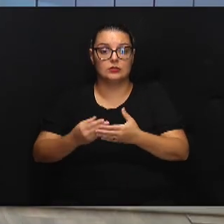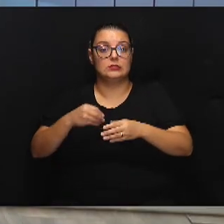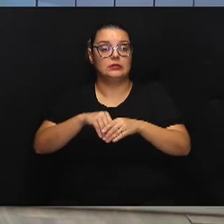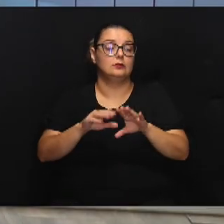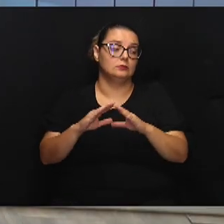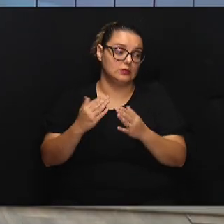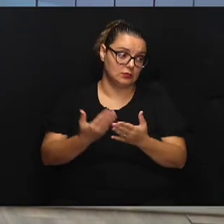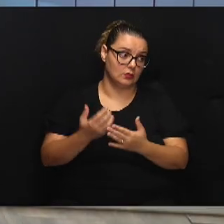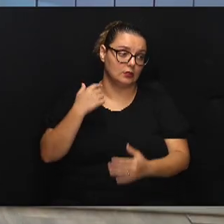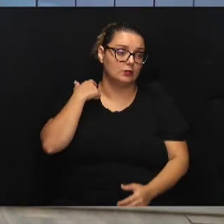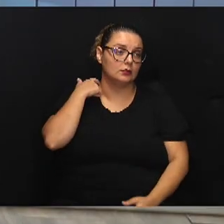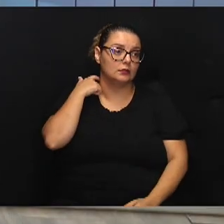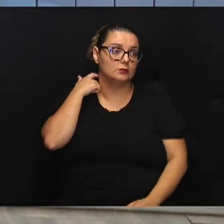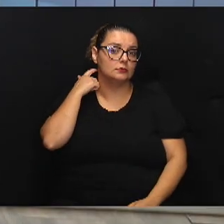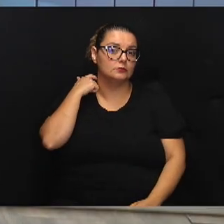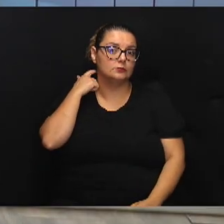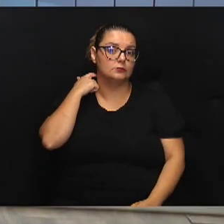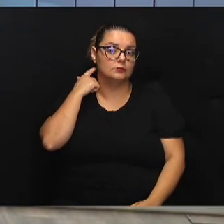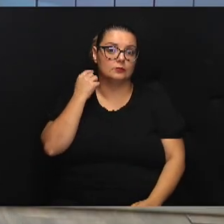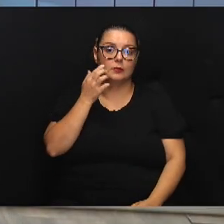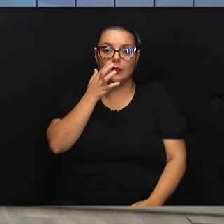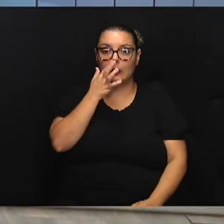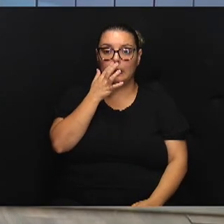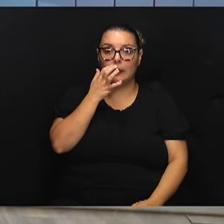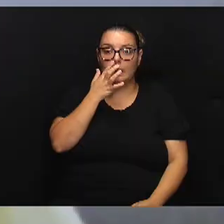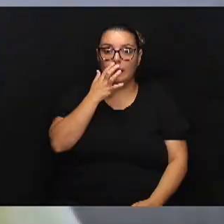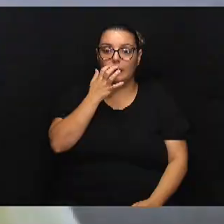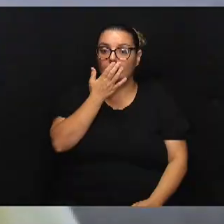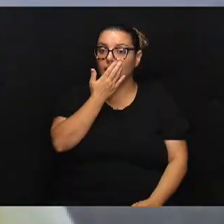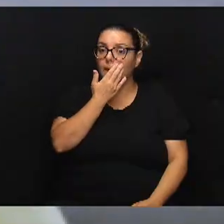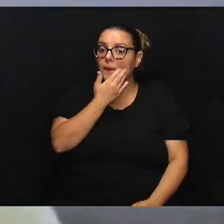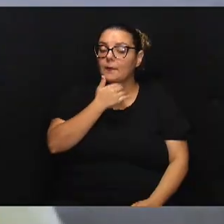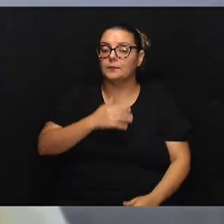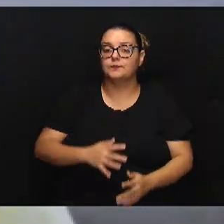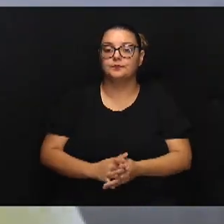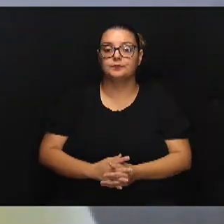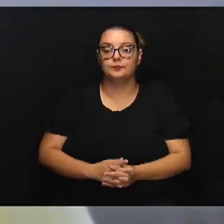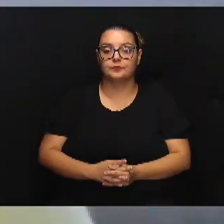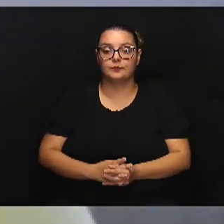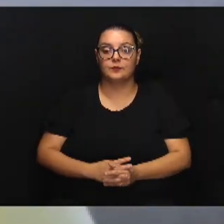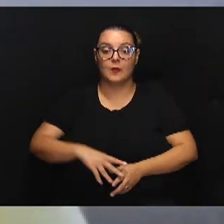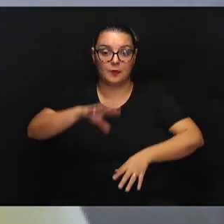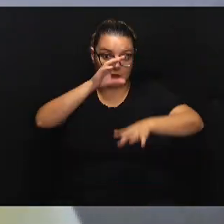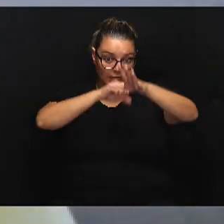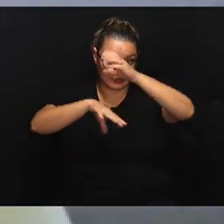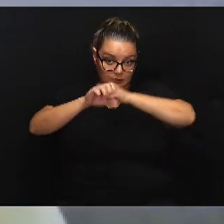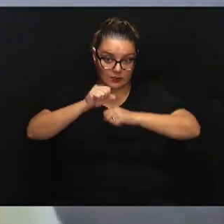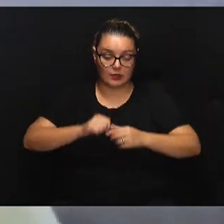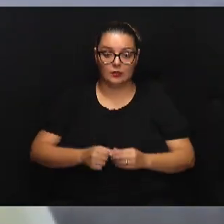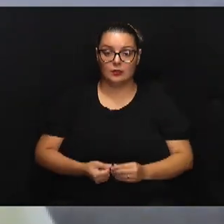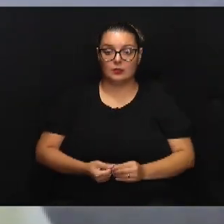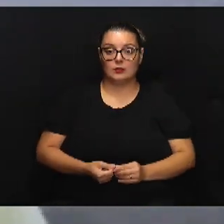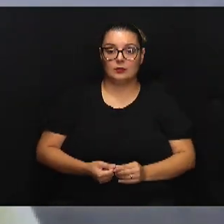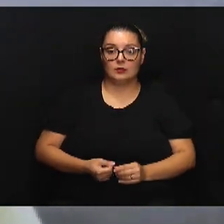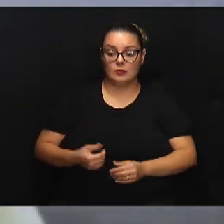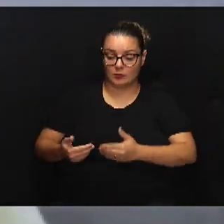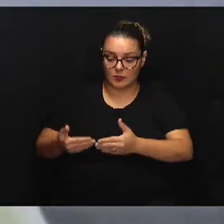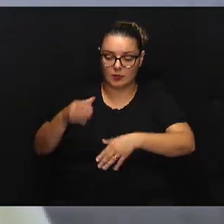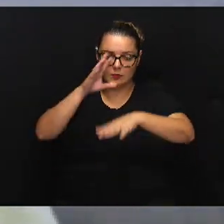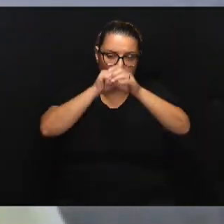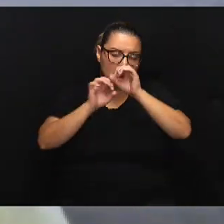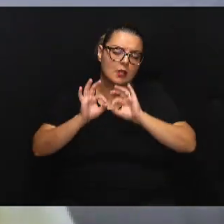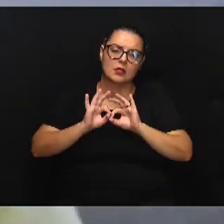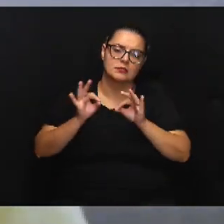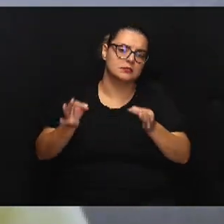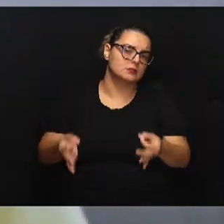escola? Então tá. Para aprender, o processo de aprender é muito